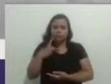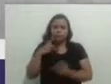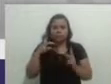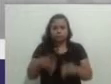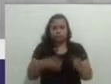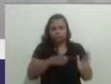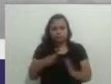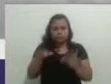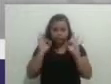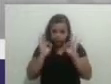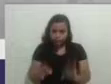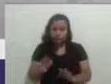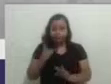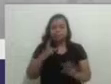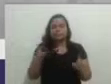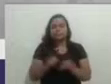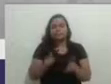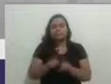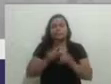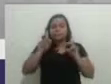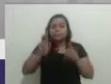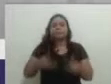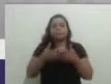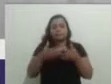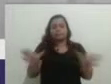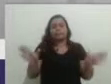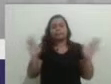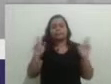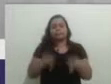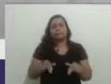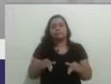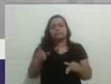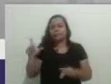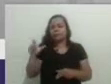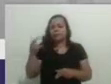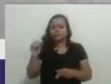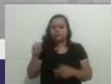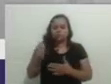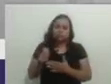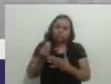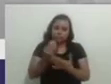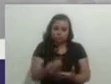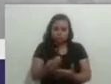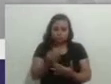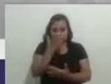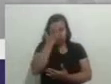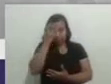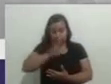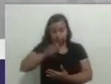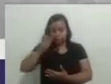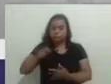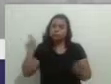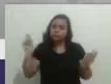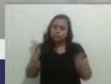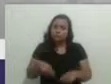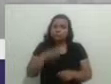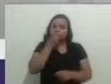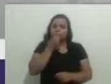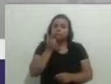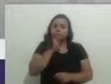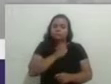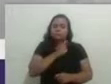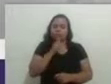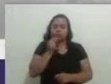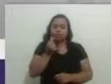organização e esse tipo de abertura também que a Cris proporcionou para essas pessoas que puderam ganhar o seu